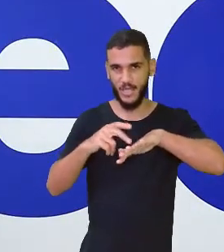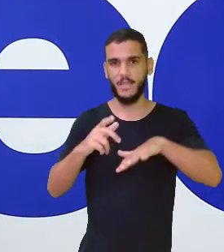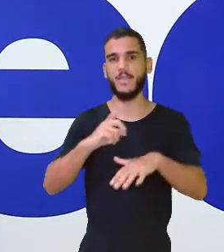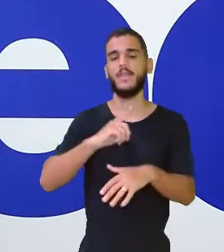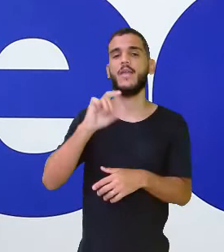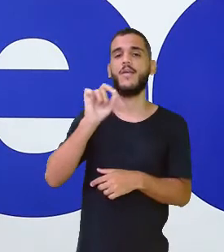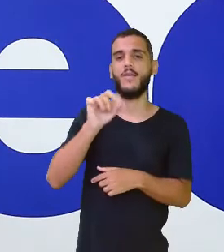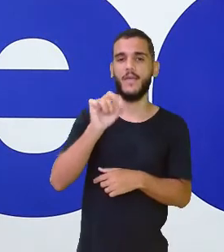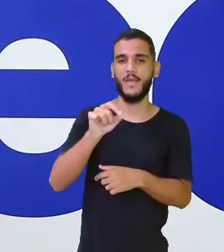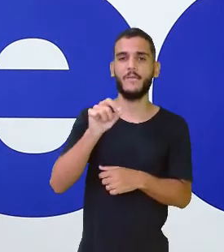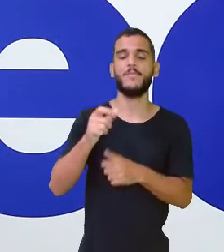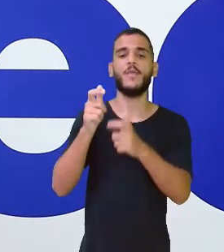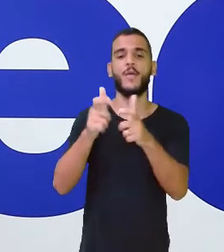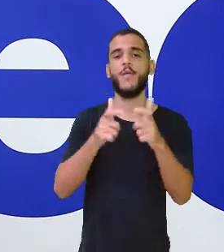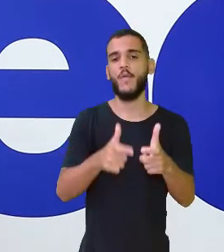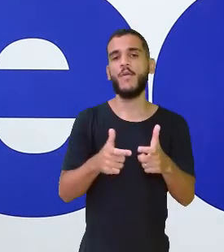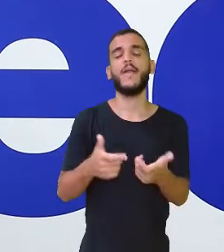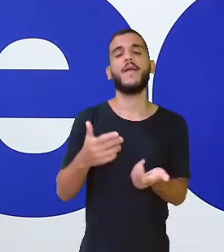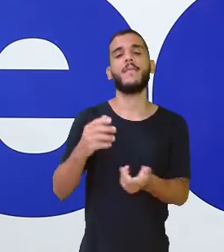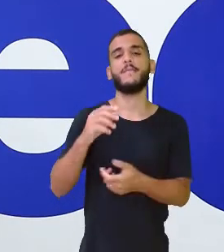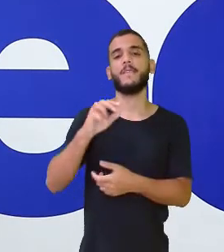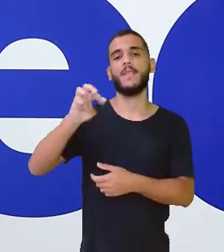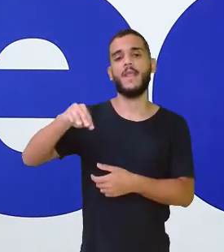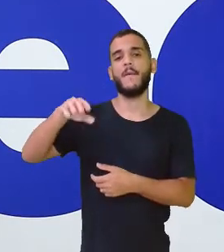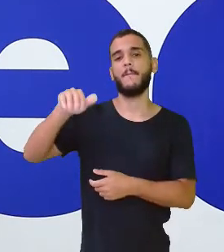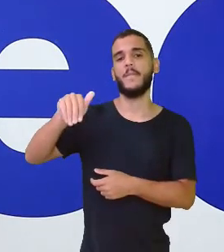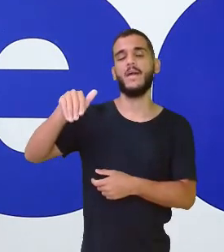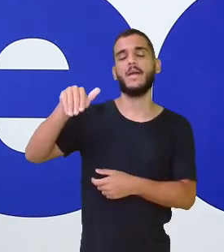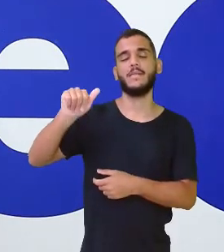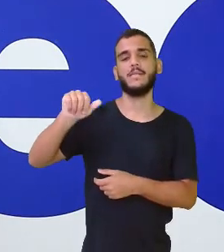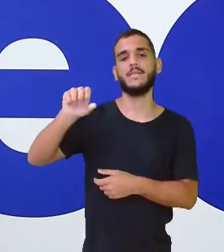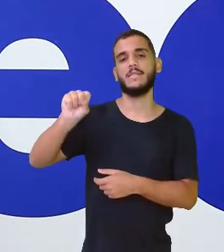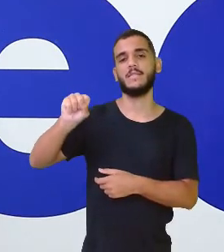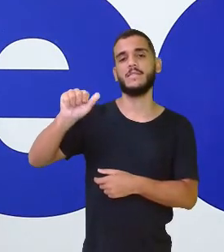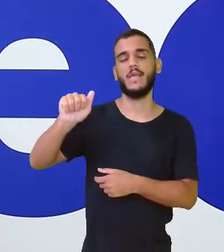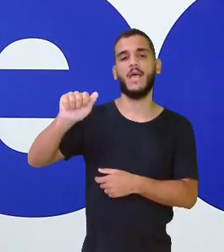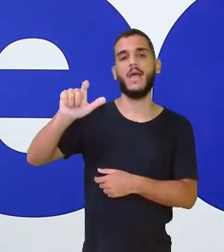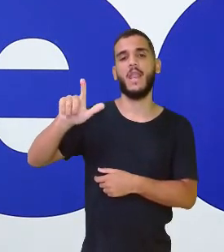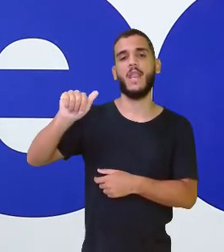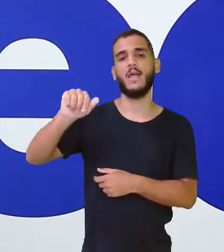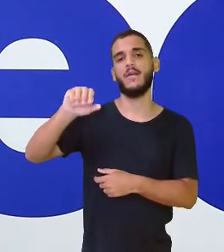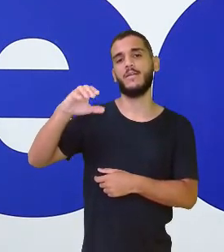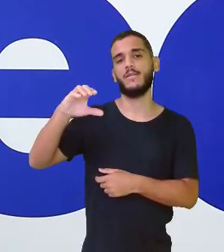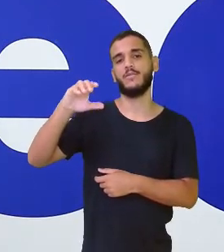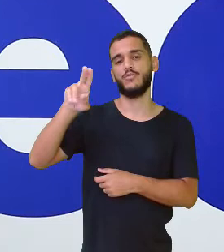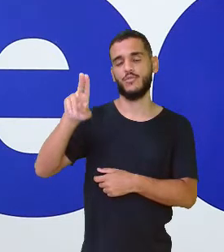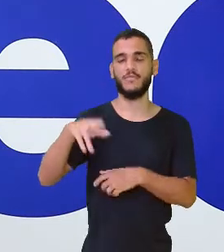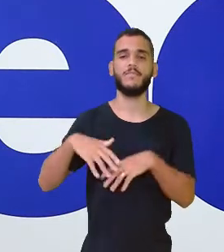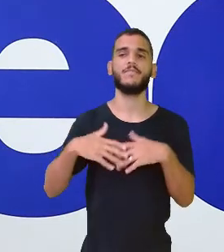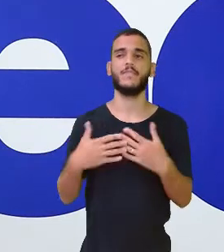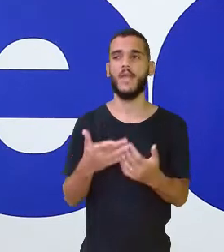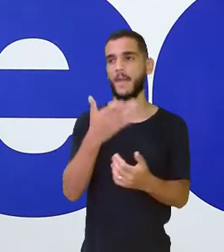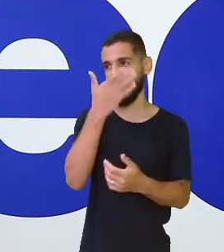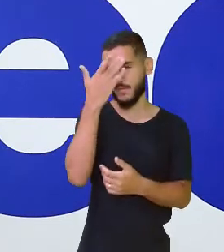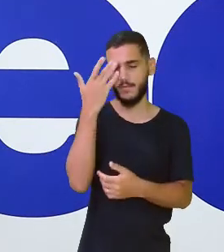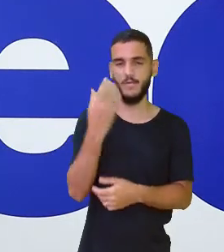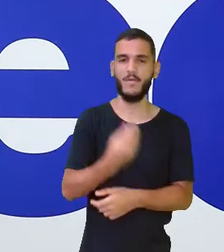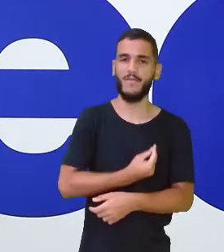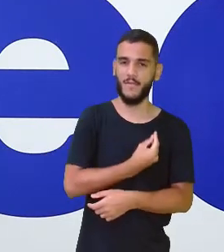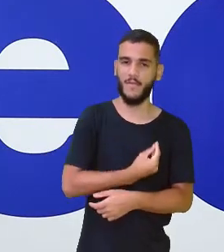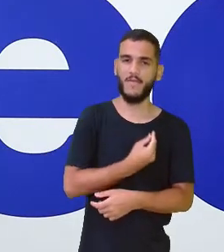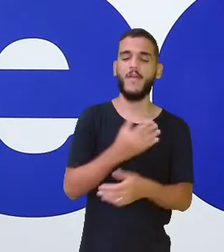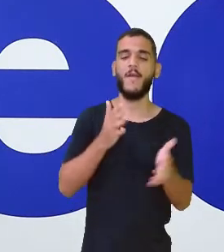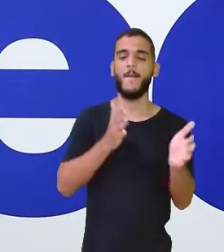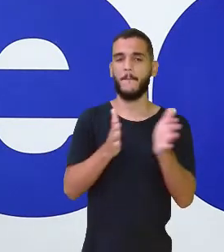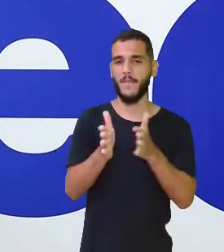engenho Massauaçu. E aí, quem mora nesse engenho Massauaçu, é costume em uma certa